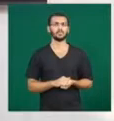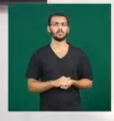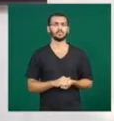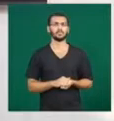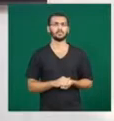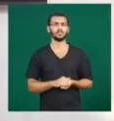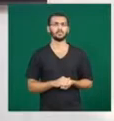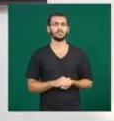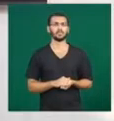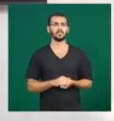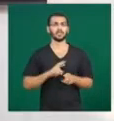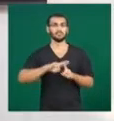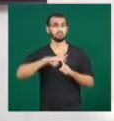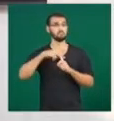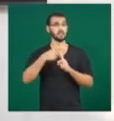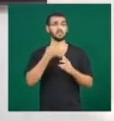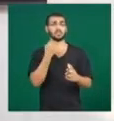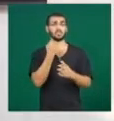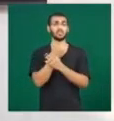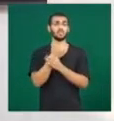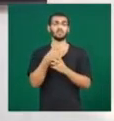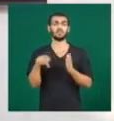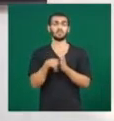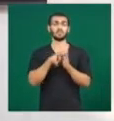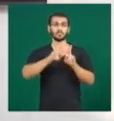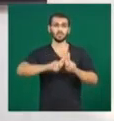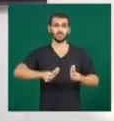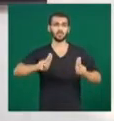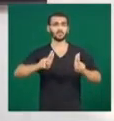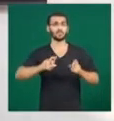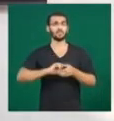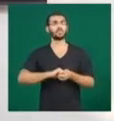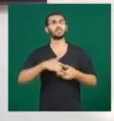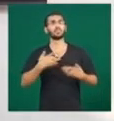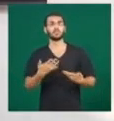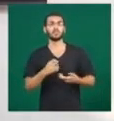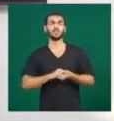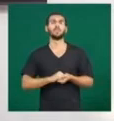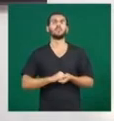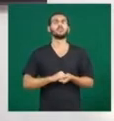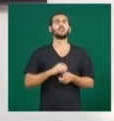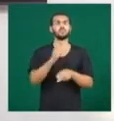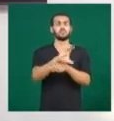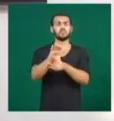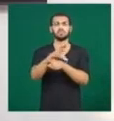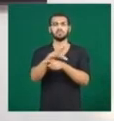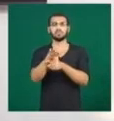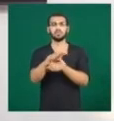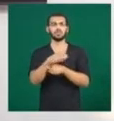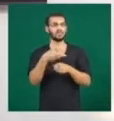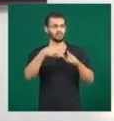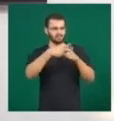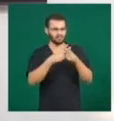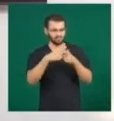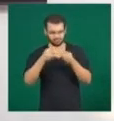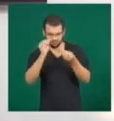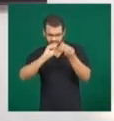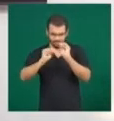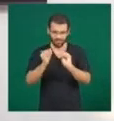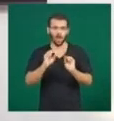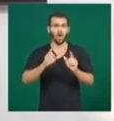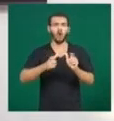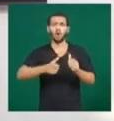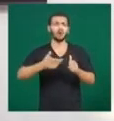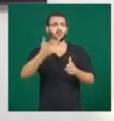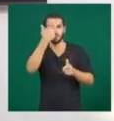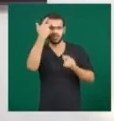Mais segurança na Universidade Federal de Uberlândia. Câmeras foram instaladas em pontos estratégicos, onde há maior fluxo e concentração